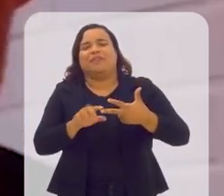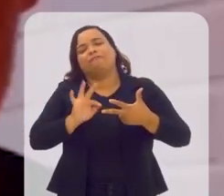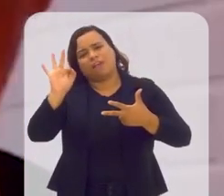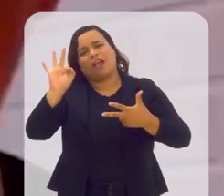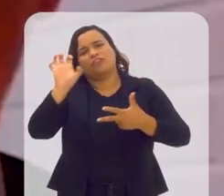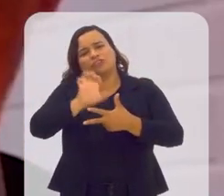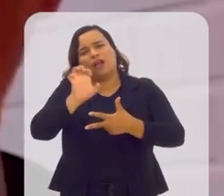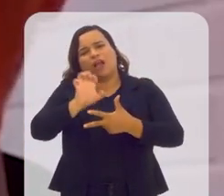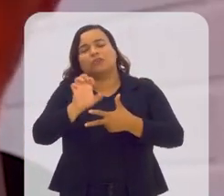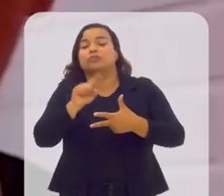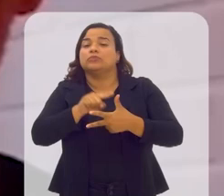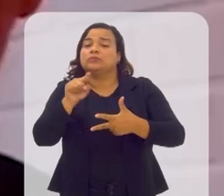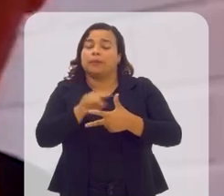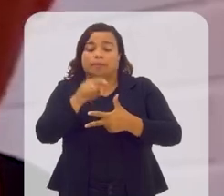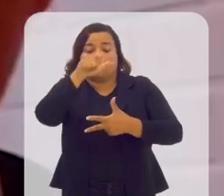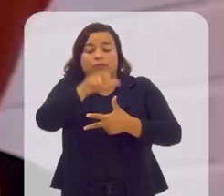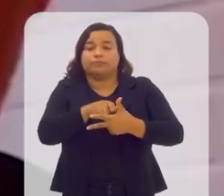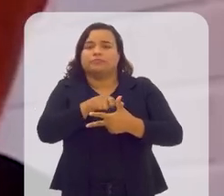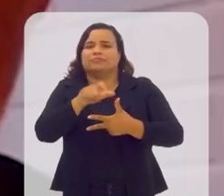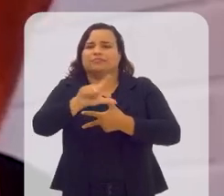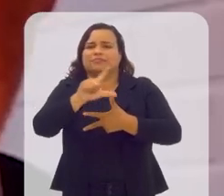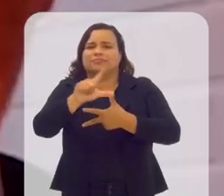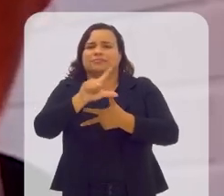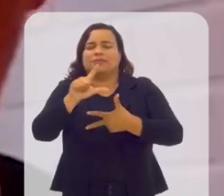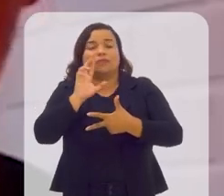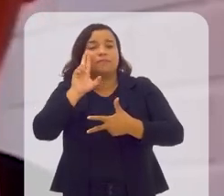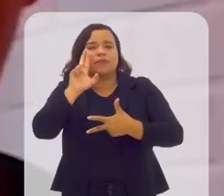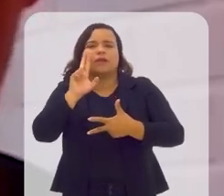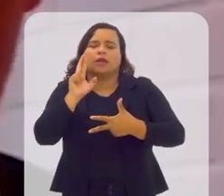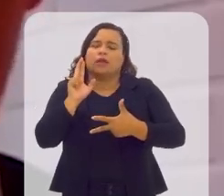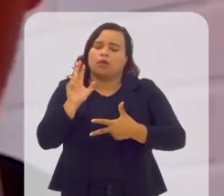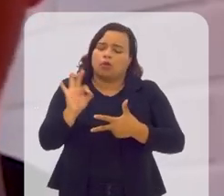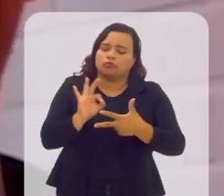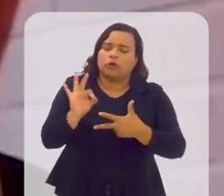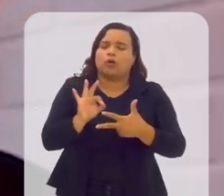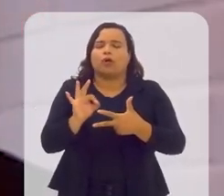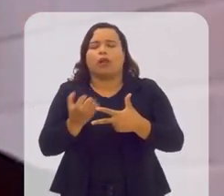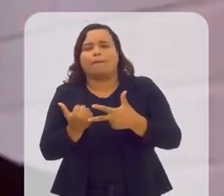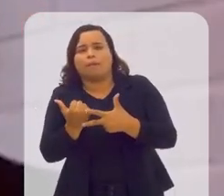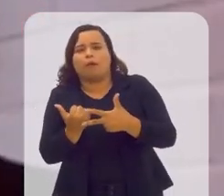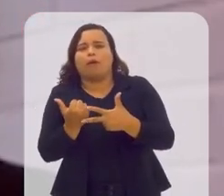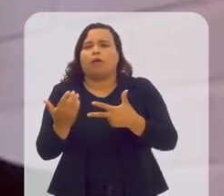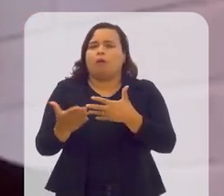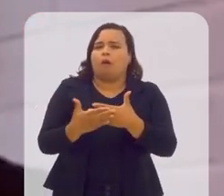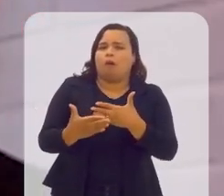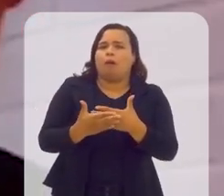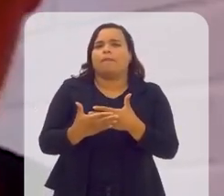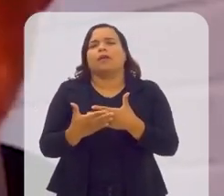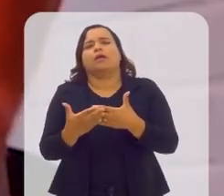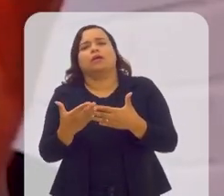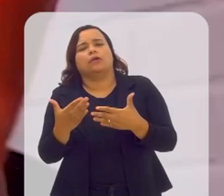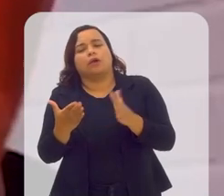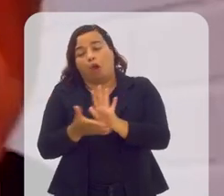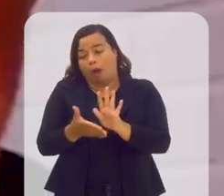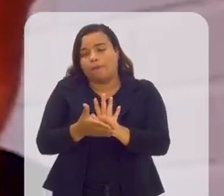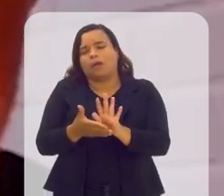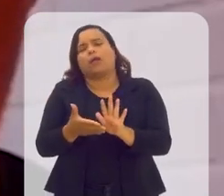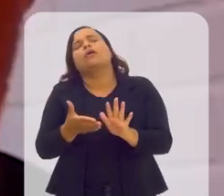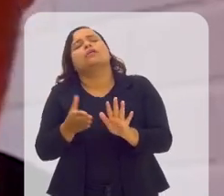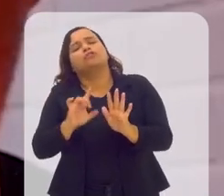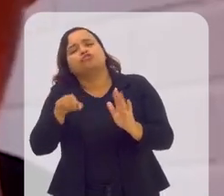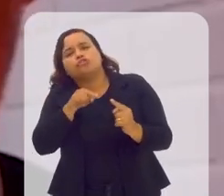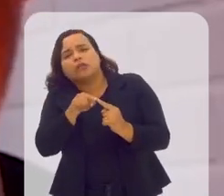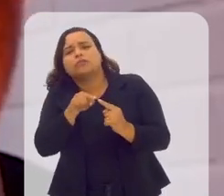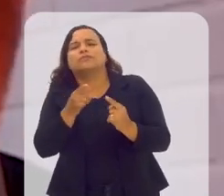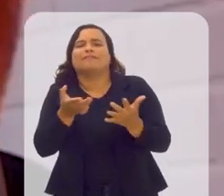leis estaduais, e é ele também que controla e apoia ou cobra ou direciona o